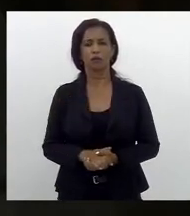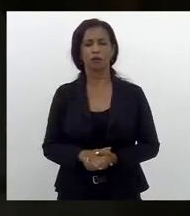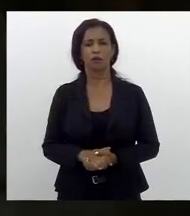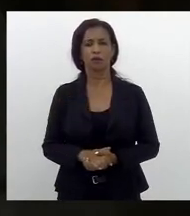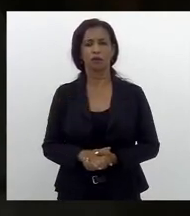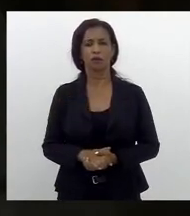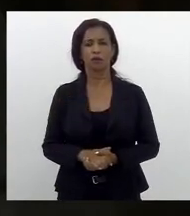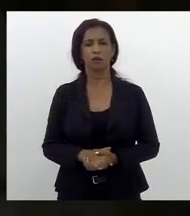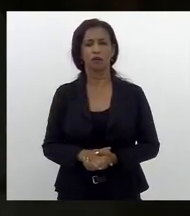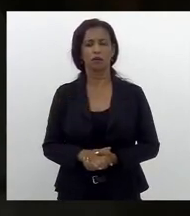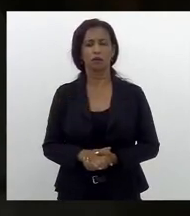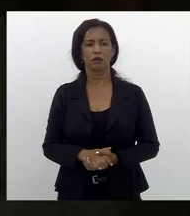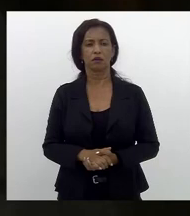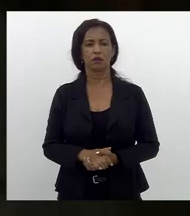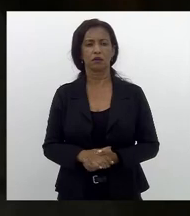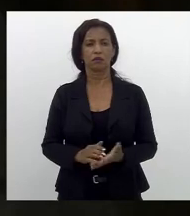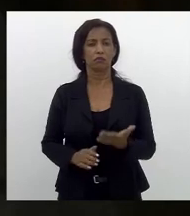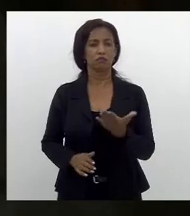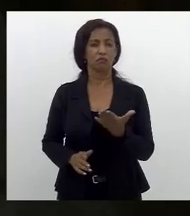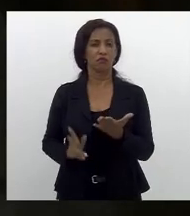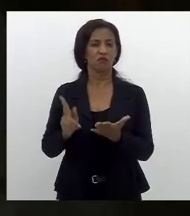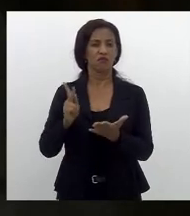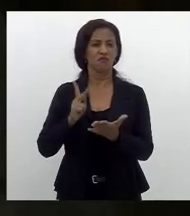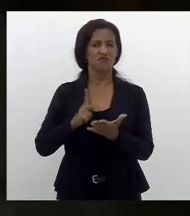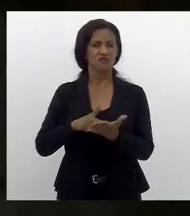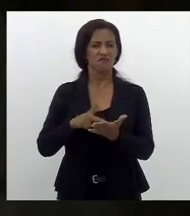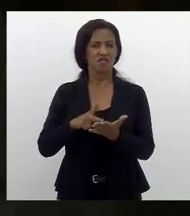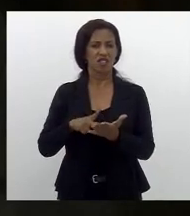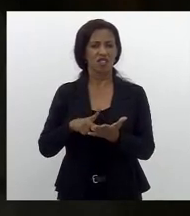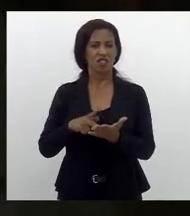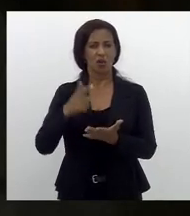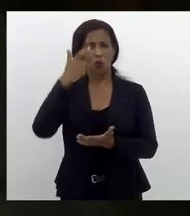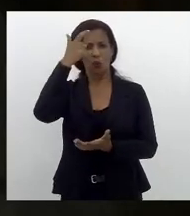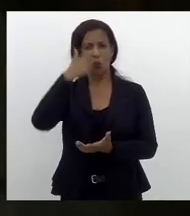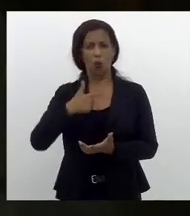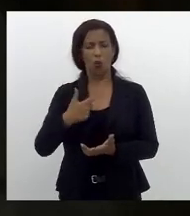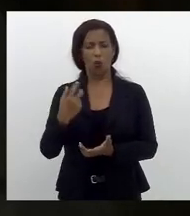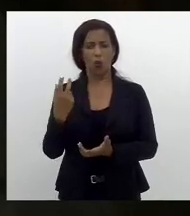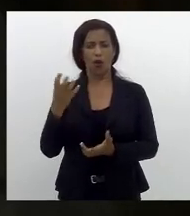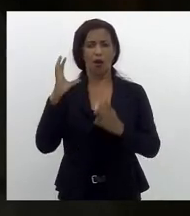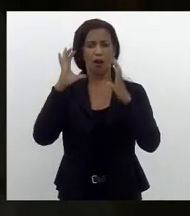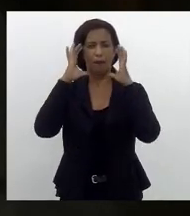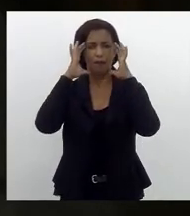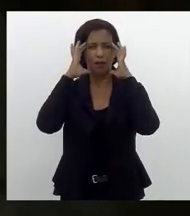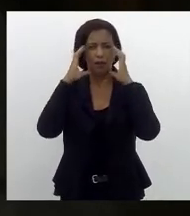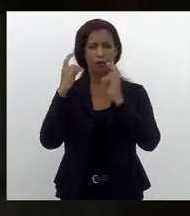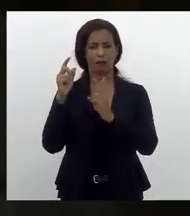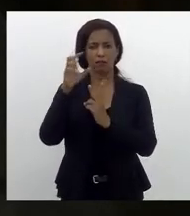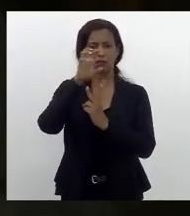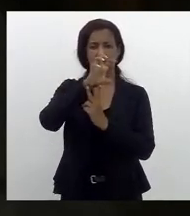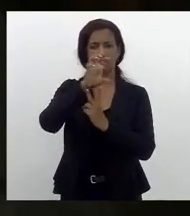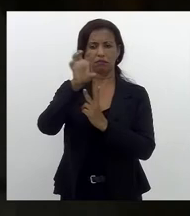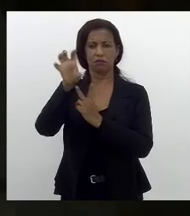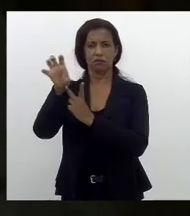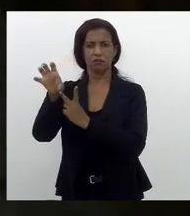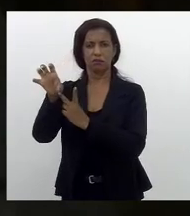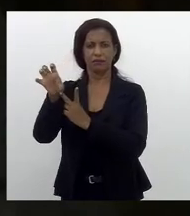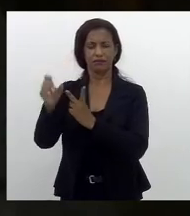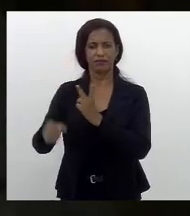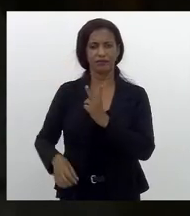esse verdadeiro monstro de duas cabeças. Por um lado, a